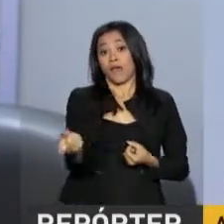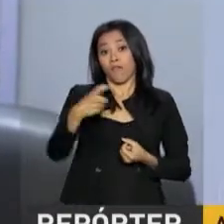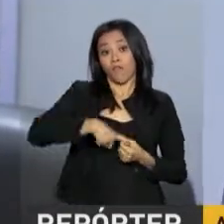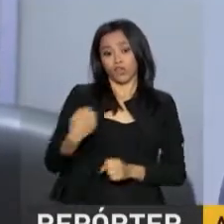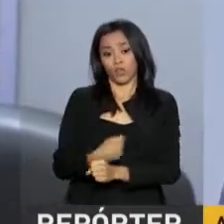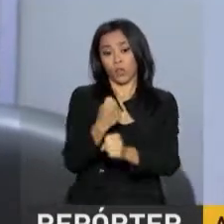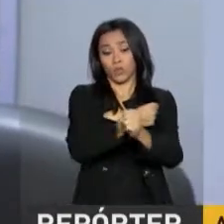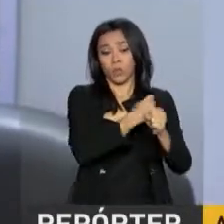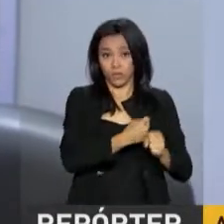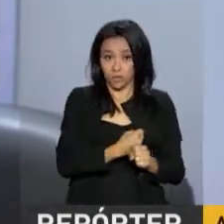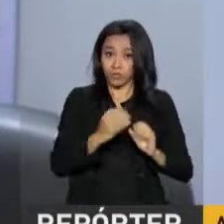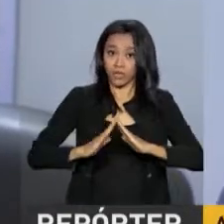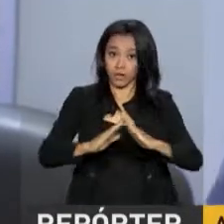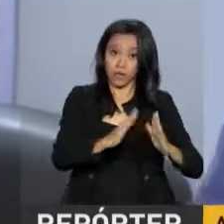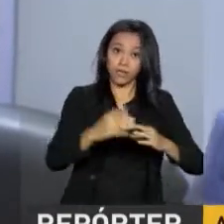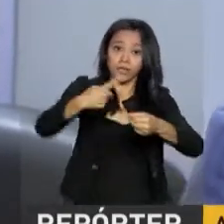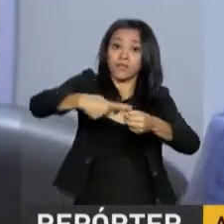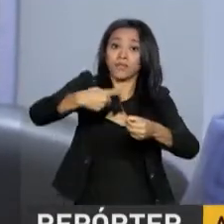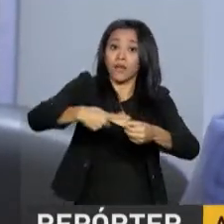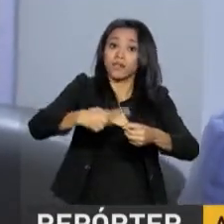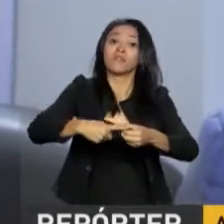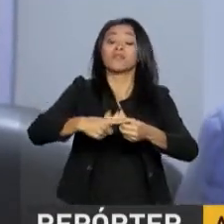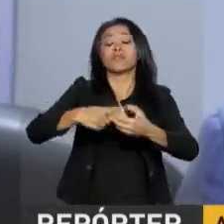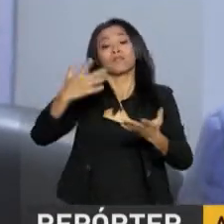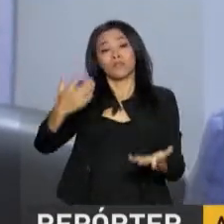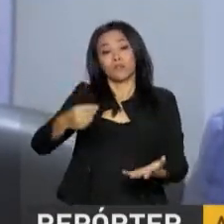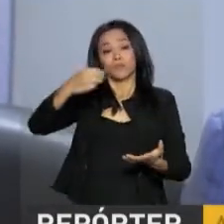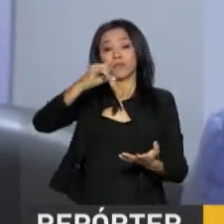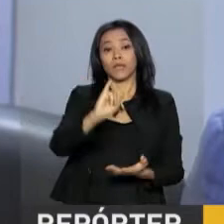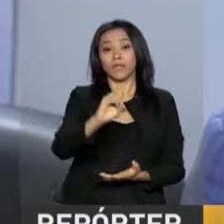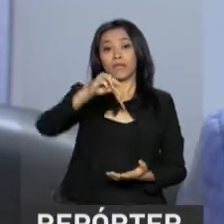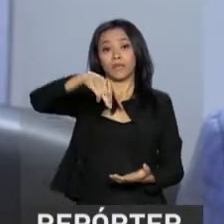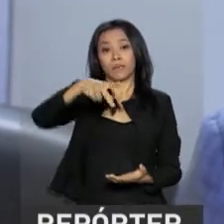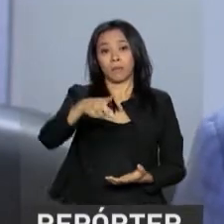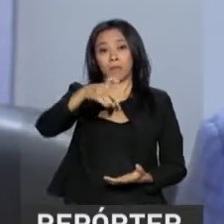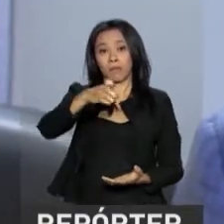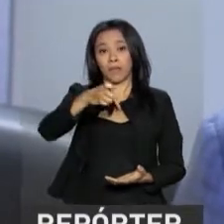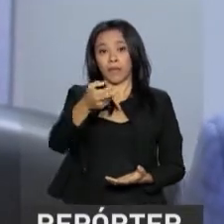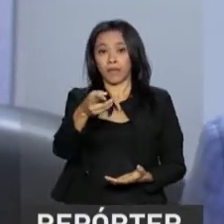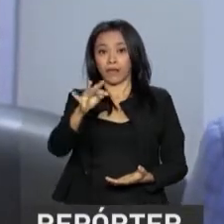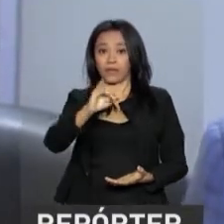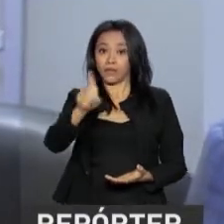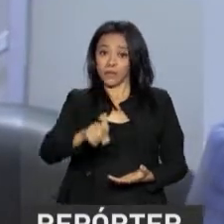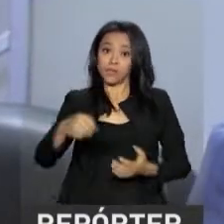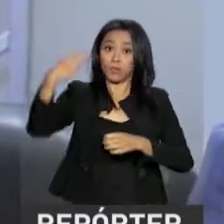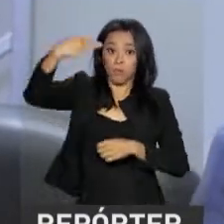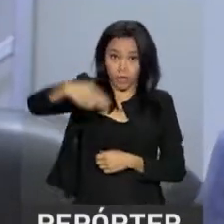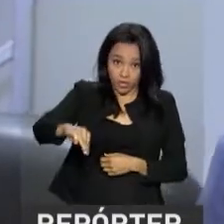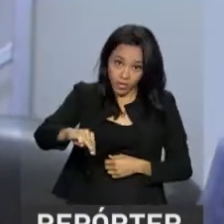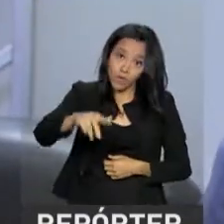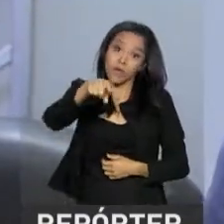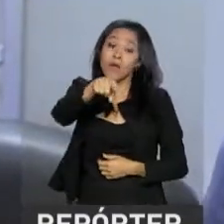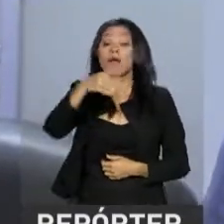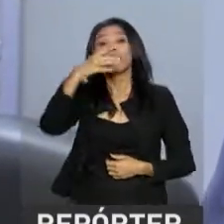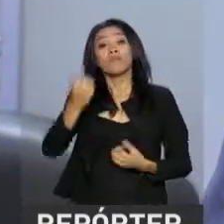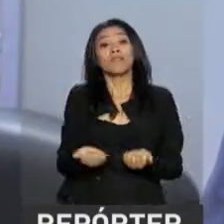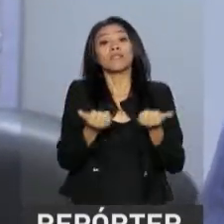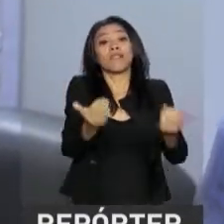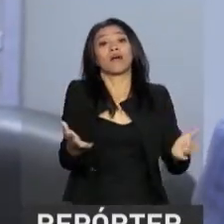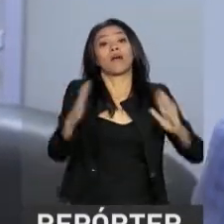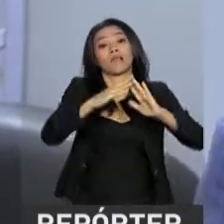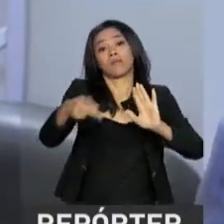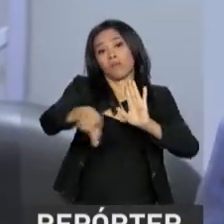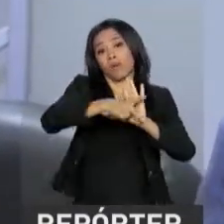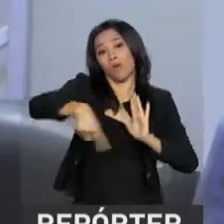imperatriz no maranhão é muito simbólica primeiro porque prestigiamos acima de tudo aquelas pessoas que não têm a sua casa própria que